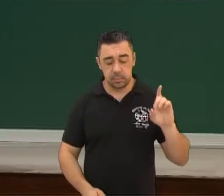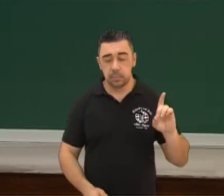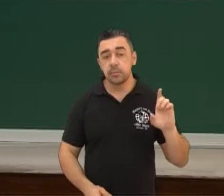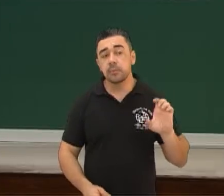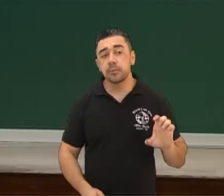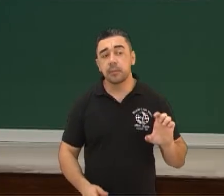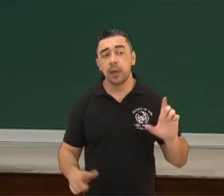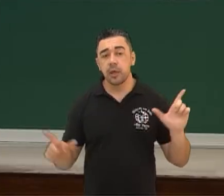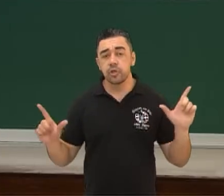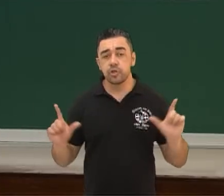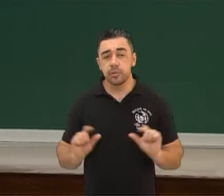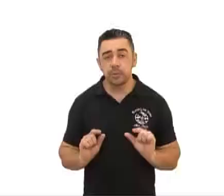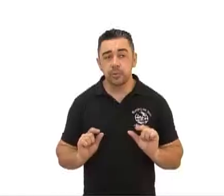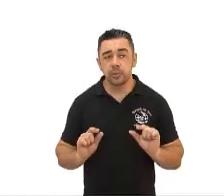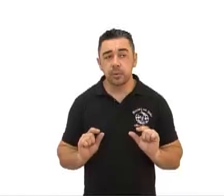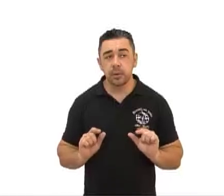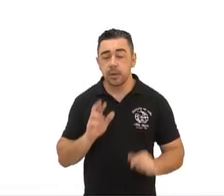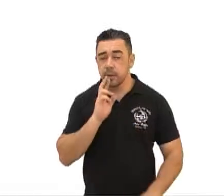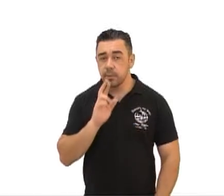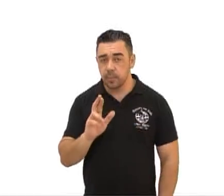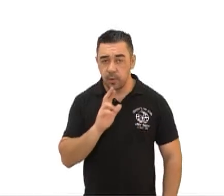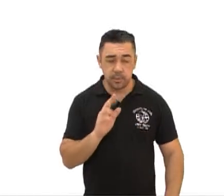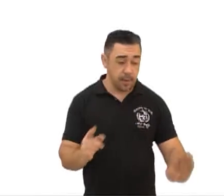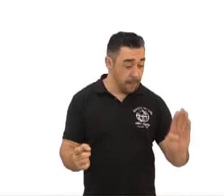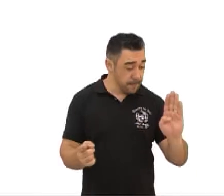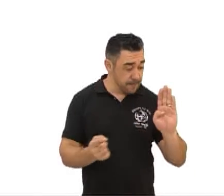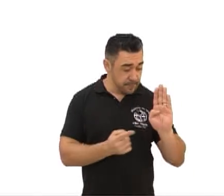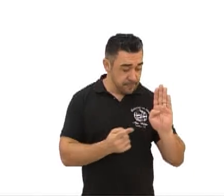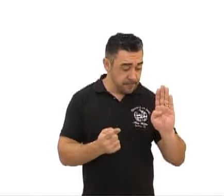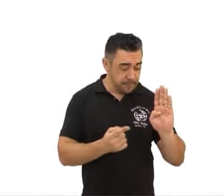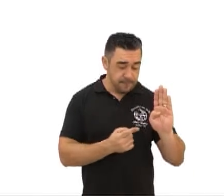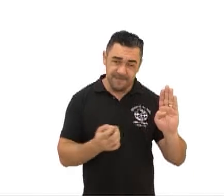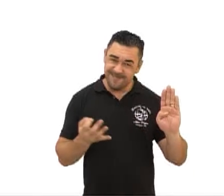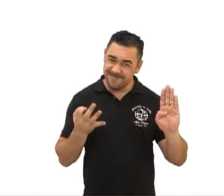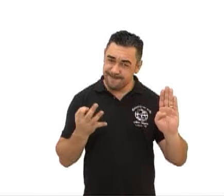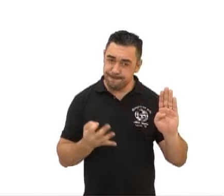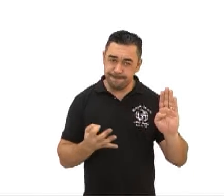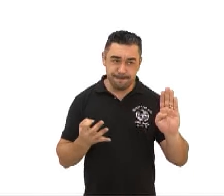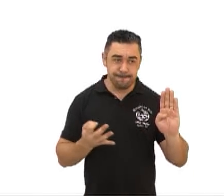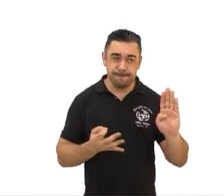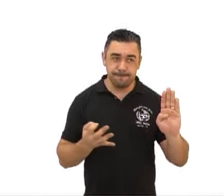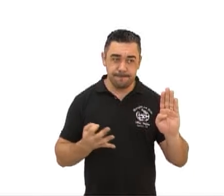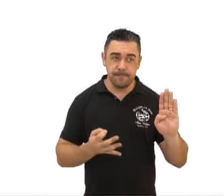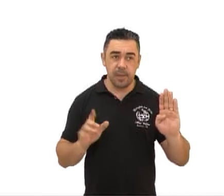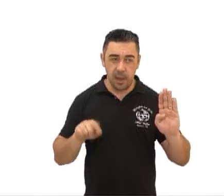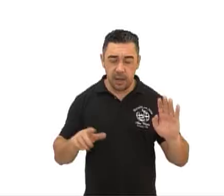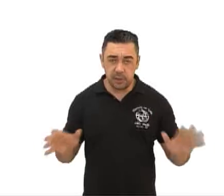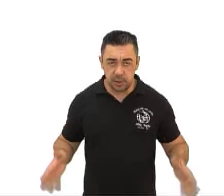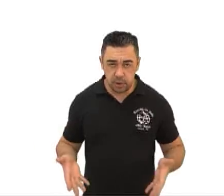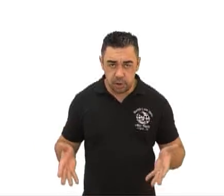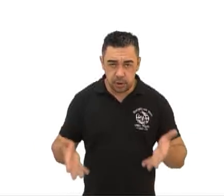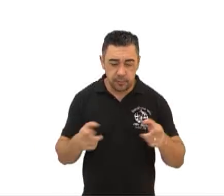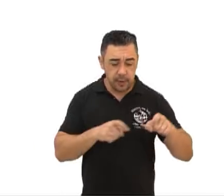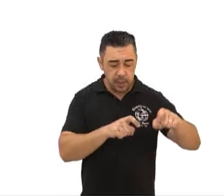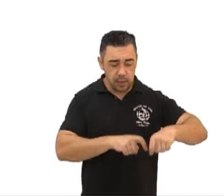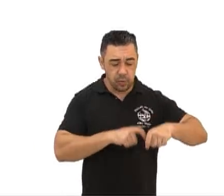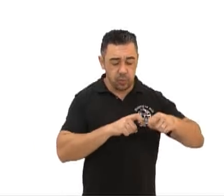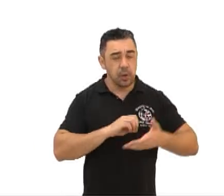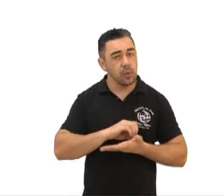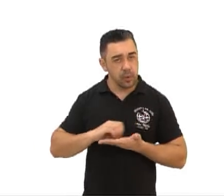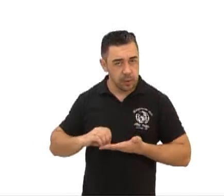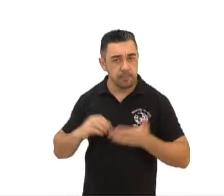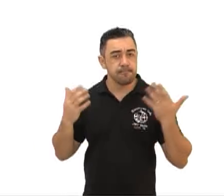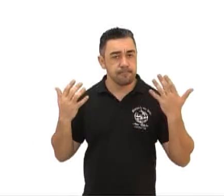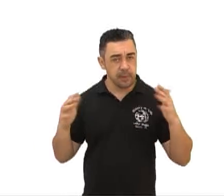diminui o impacto no meio ambiente? Então, para quem respondeu a alternativa B, incentivo à agricultura orgânica, está